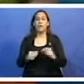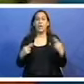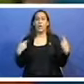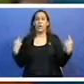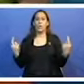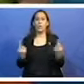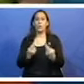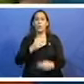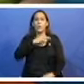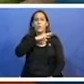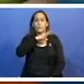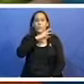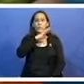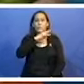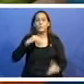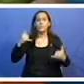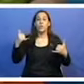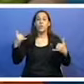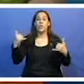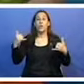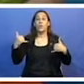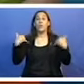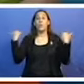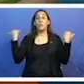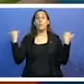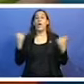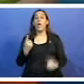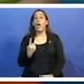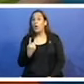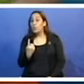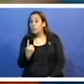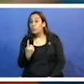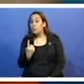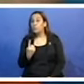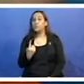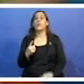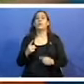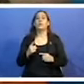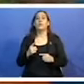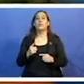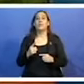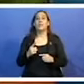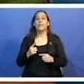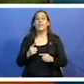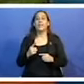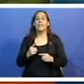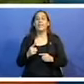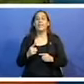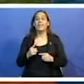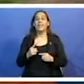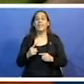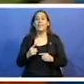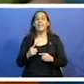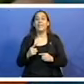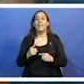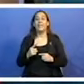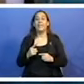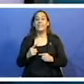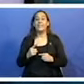os bichos para então comemorar. Era seu aniversário, ela ia se esbaldar. Parou?